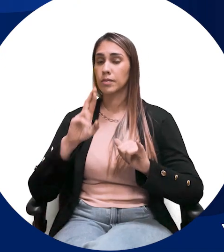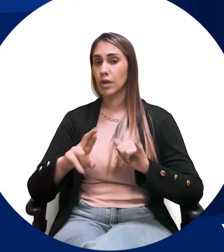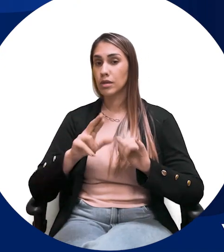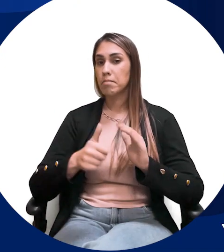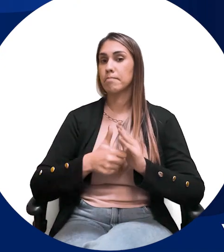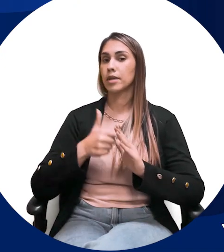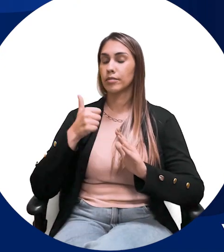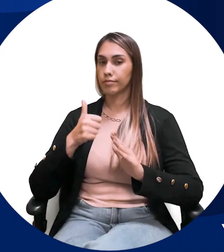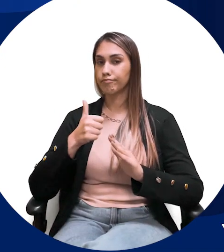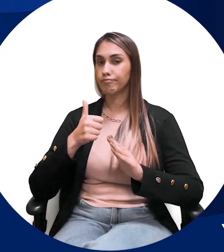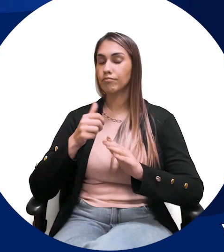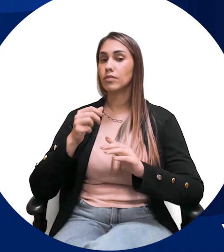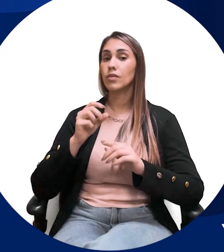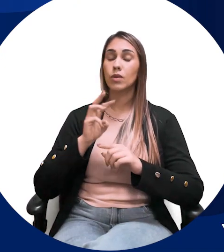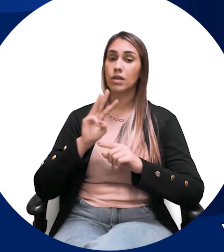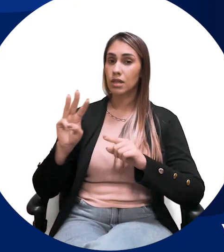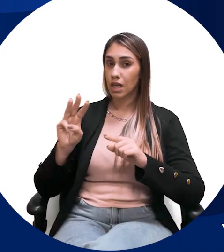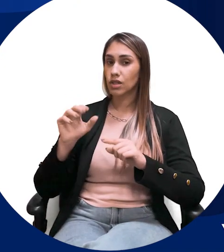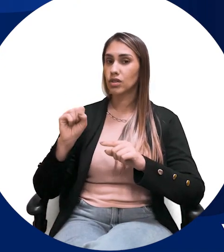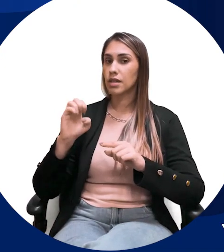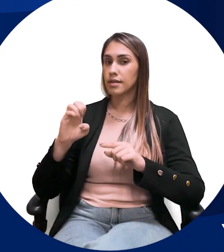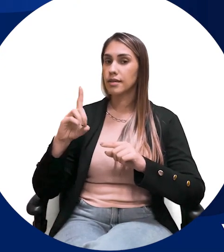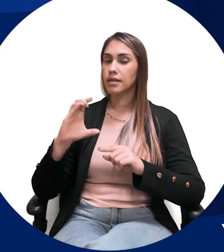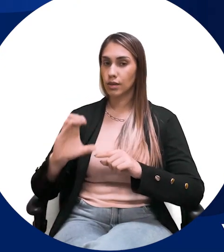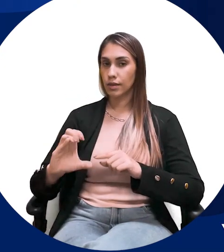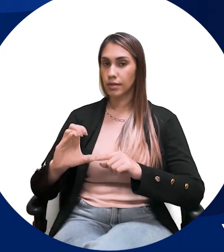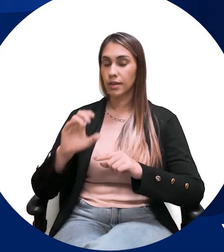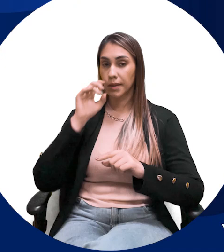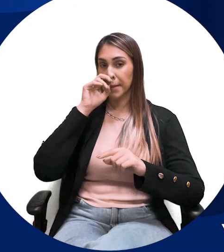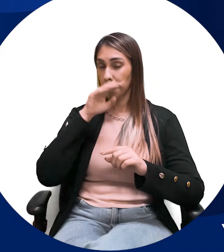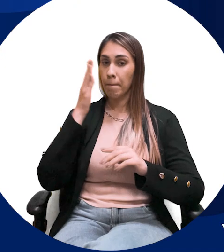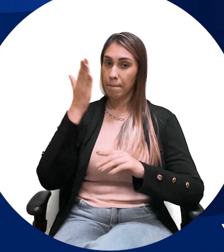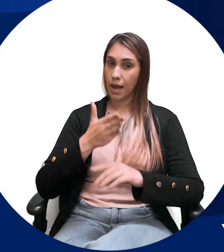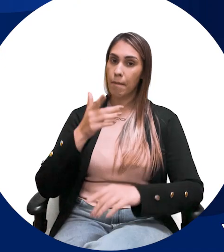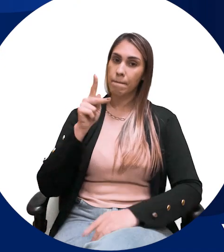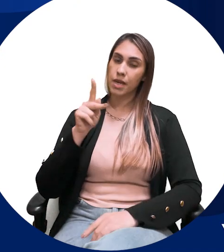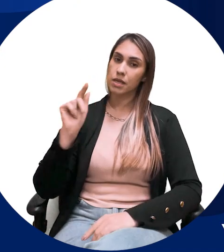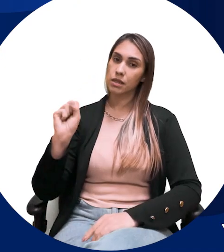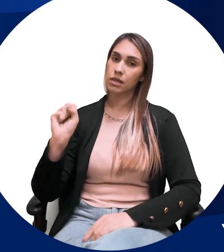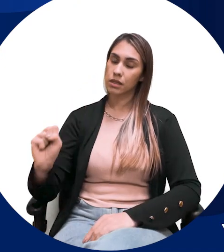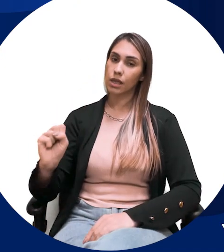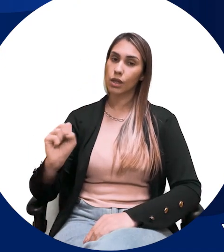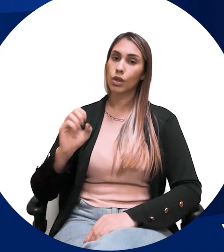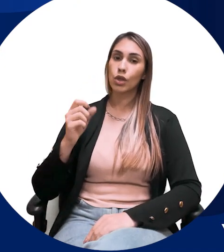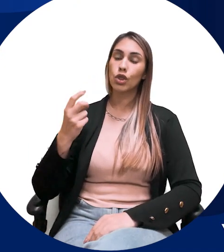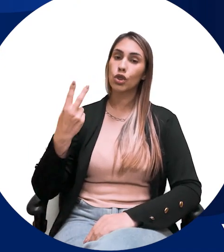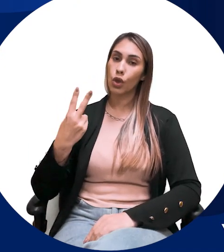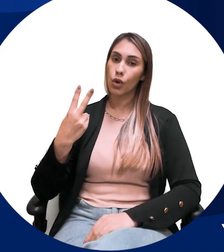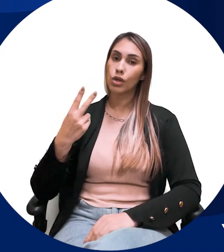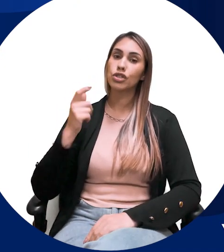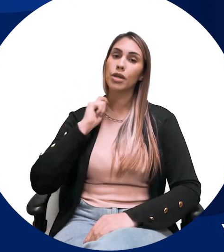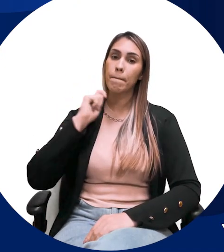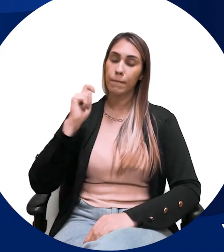Divulgação do resultado parcial da primeira etapa no site da SEDUC através do portal COS e PAS/PSS. 2